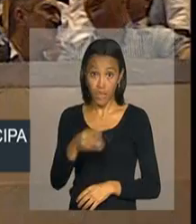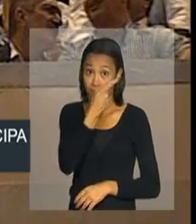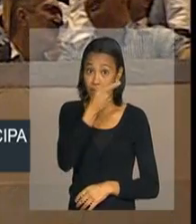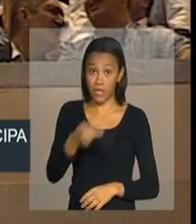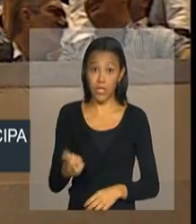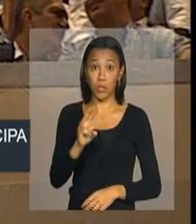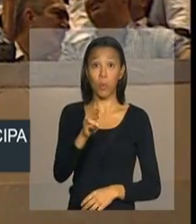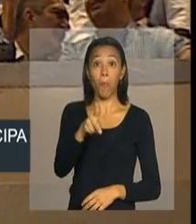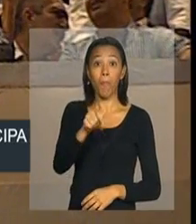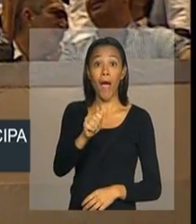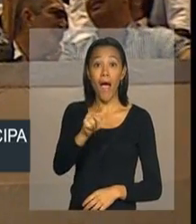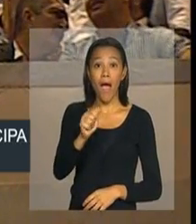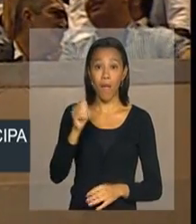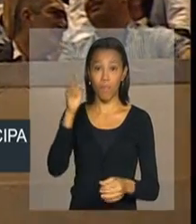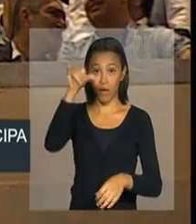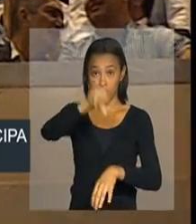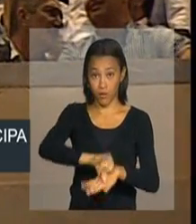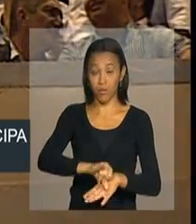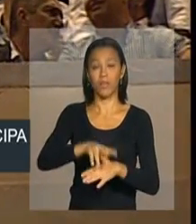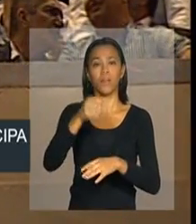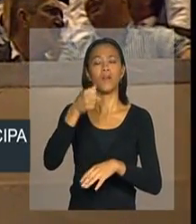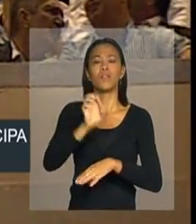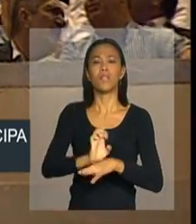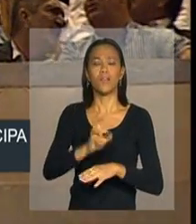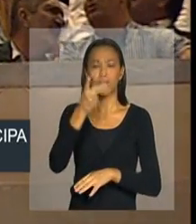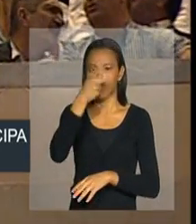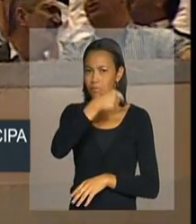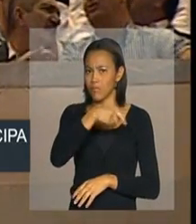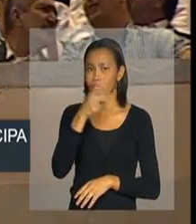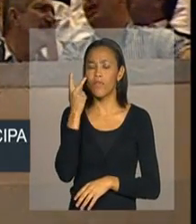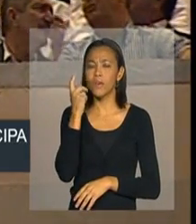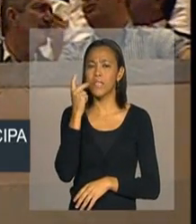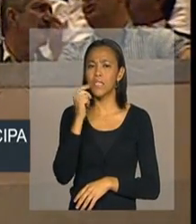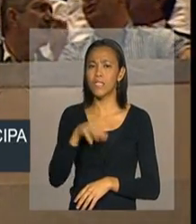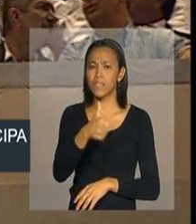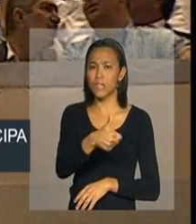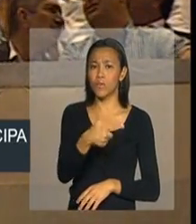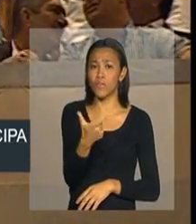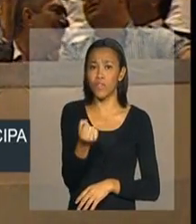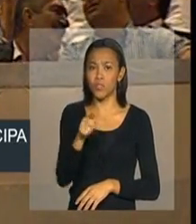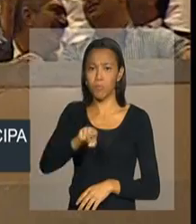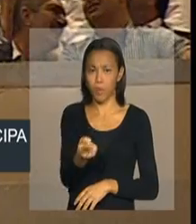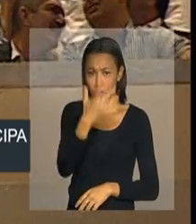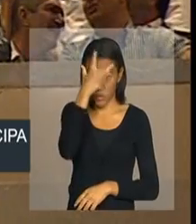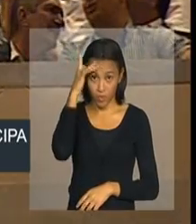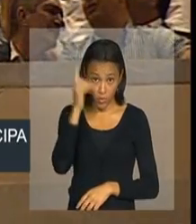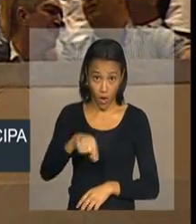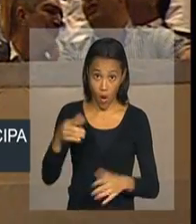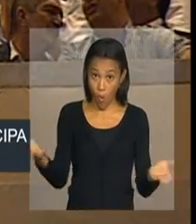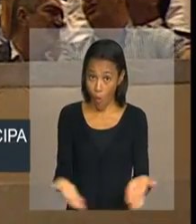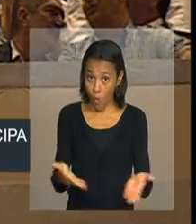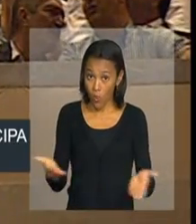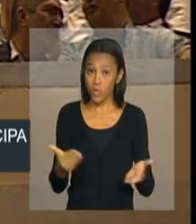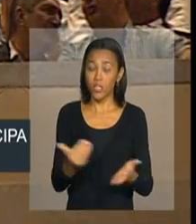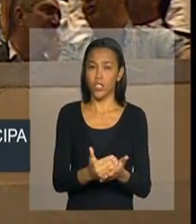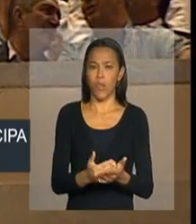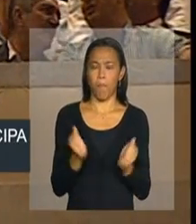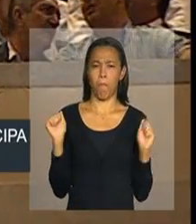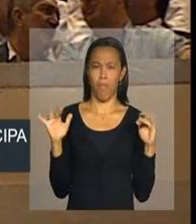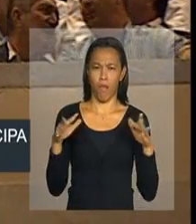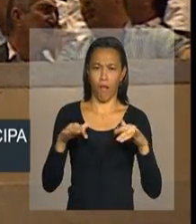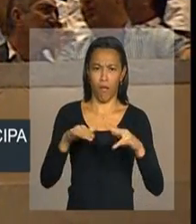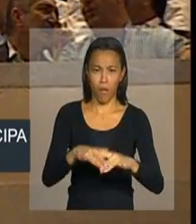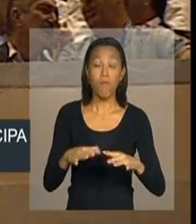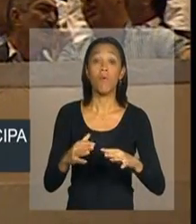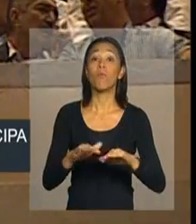Paulo II ao Ceará. Foram cerca de 120 mil pessoas. A capacidade do estádio agora está prevista em mais